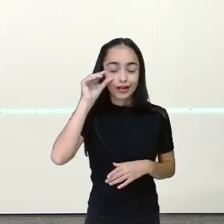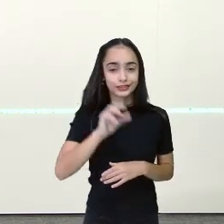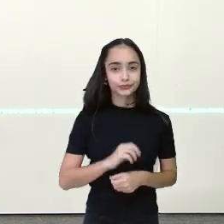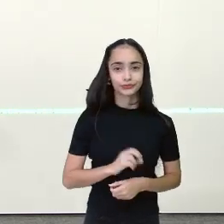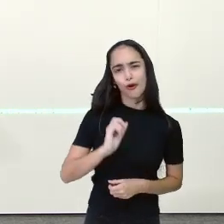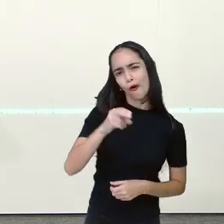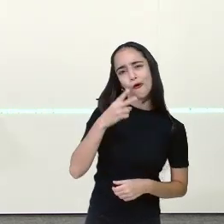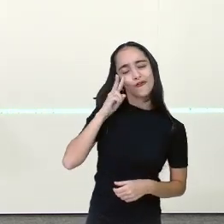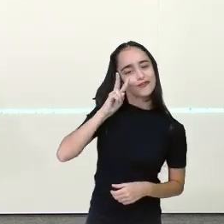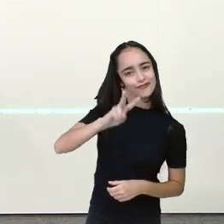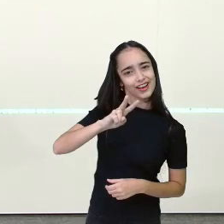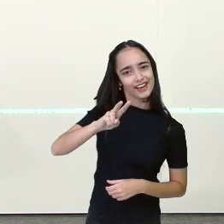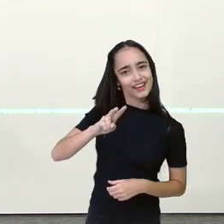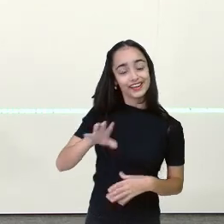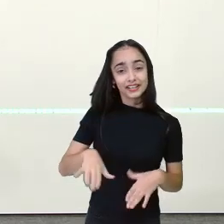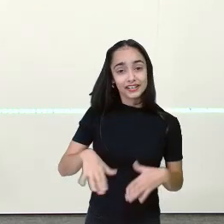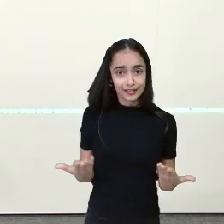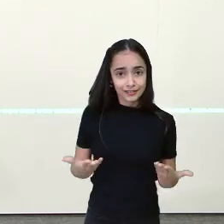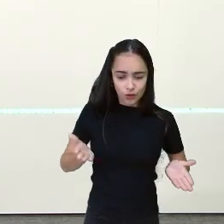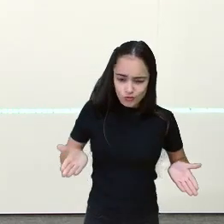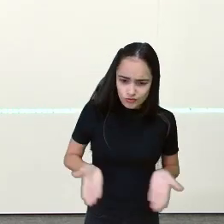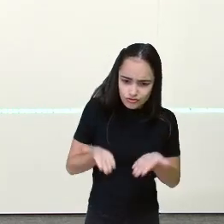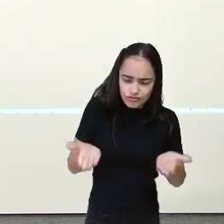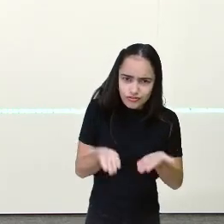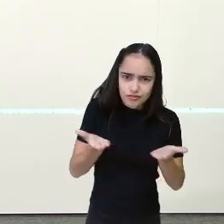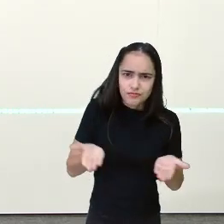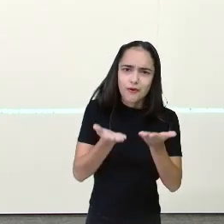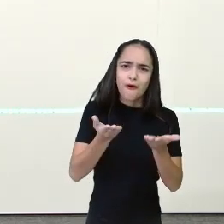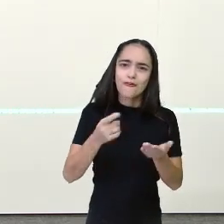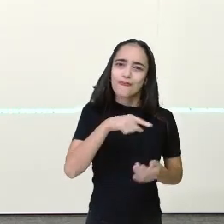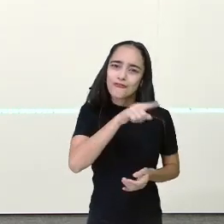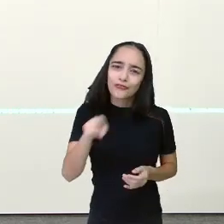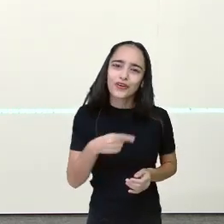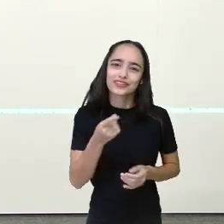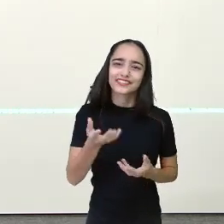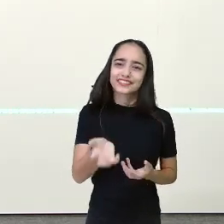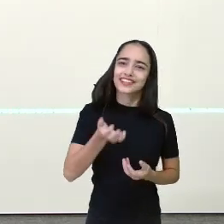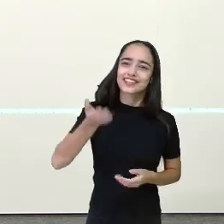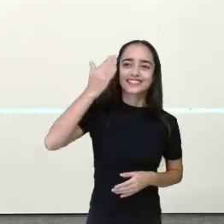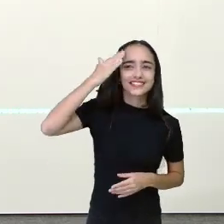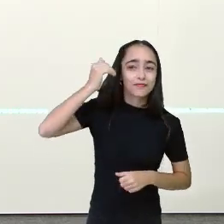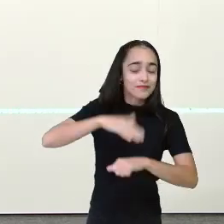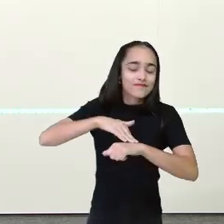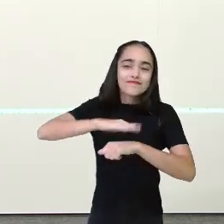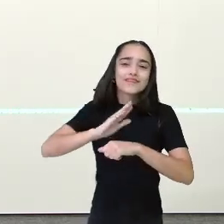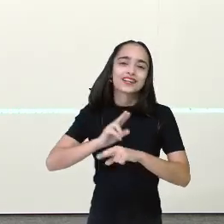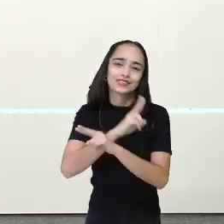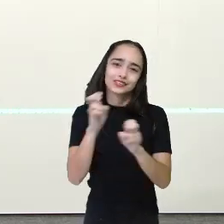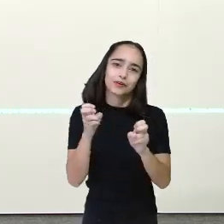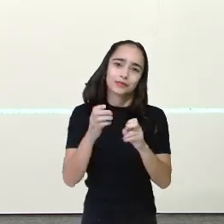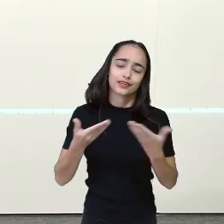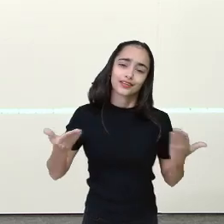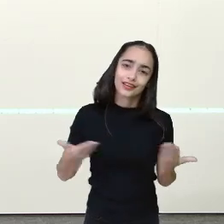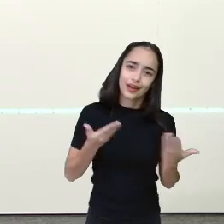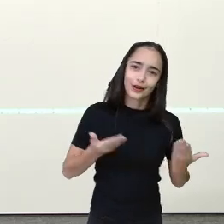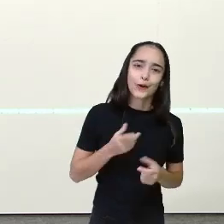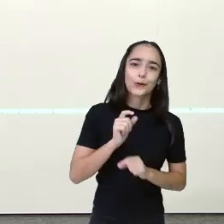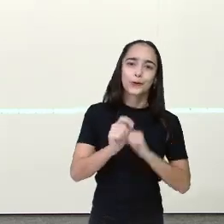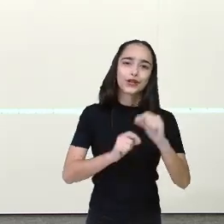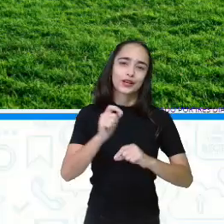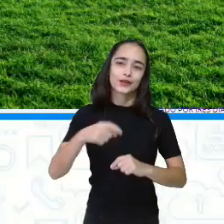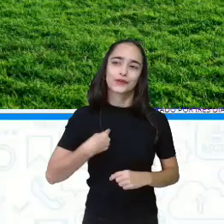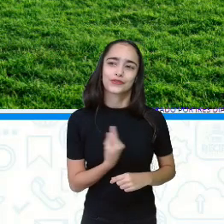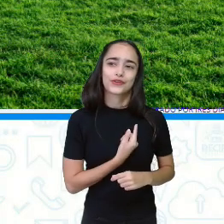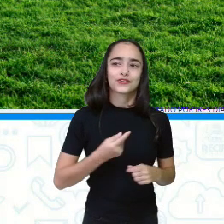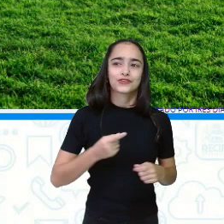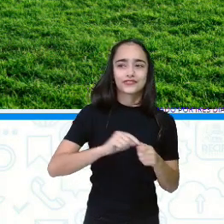Esse texto vai te incentivar a procurar saber mais sobre ele. E é isso que faremos aqui hoje